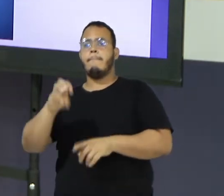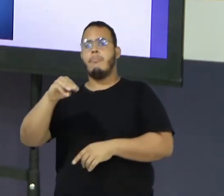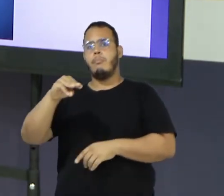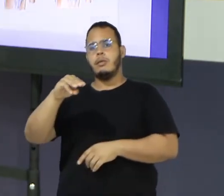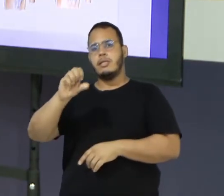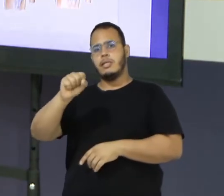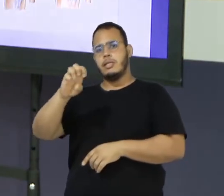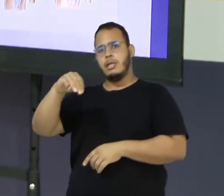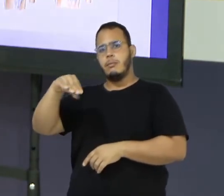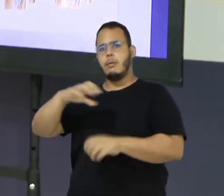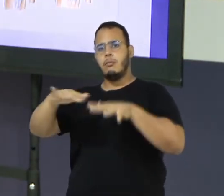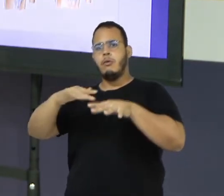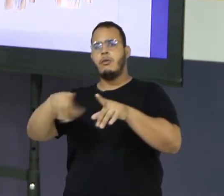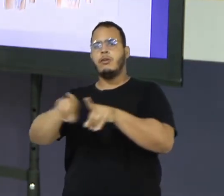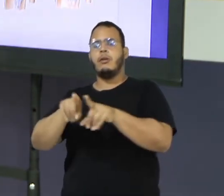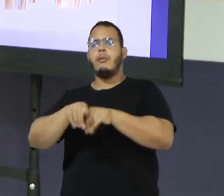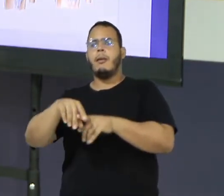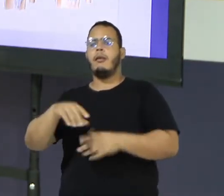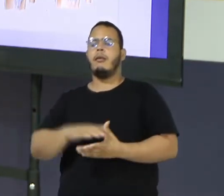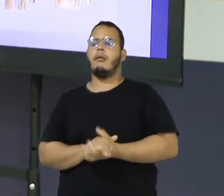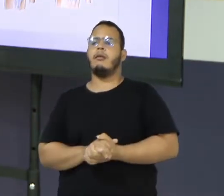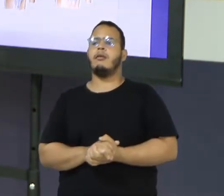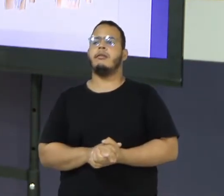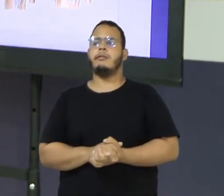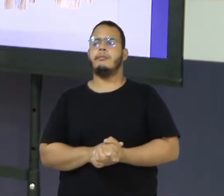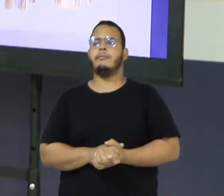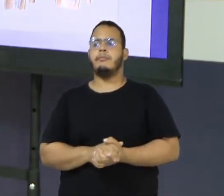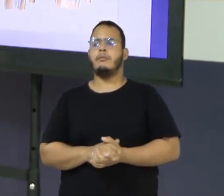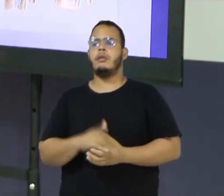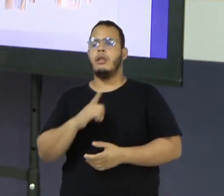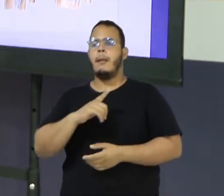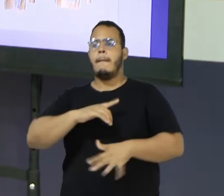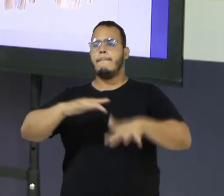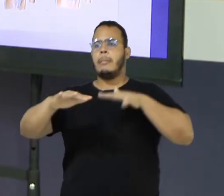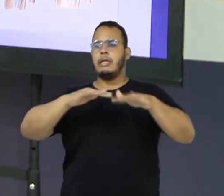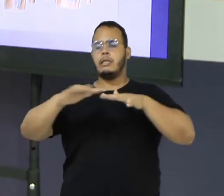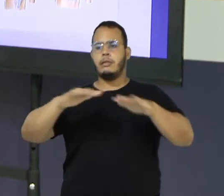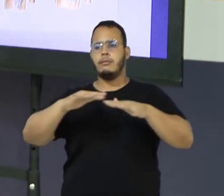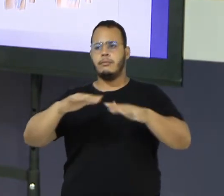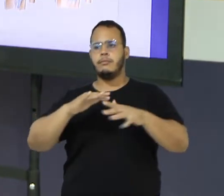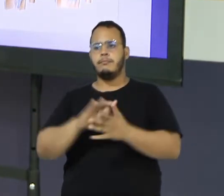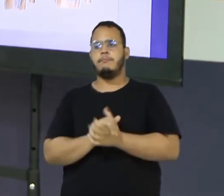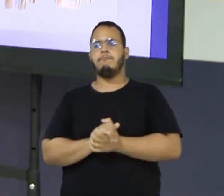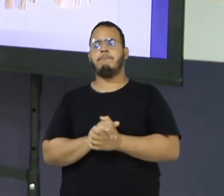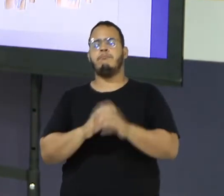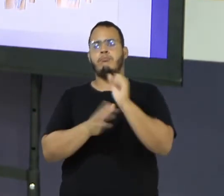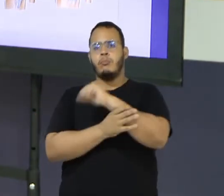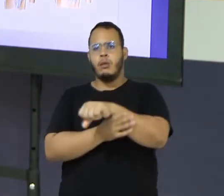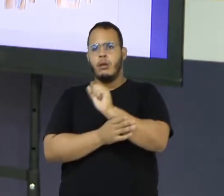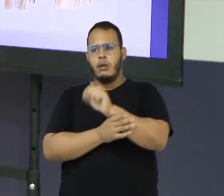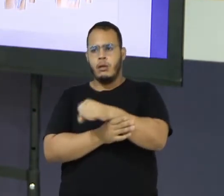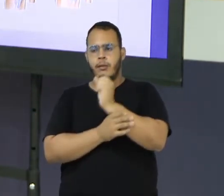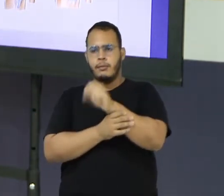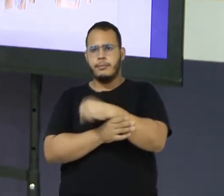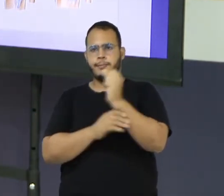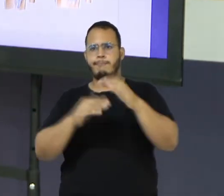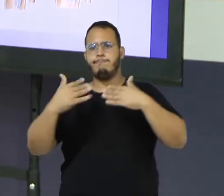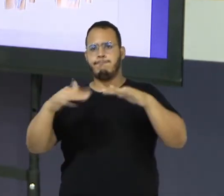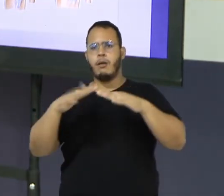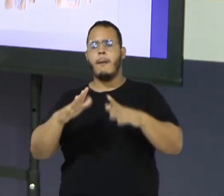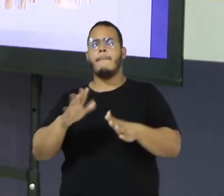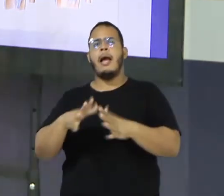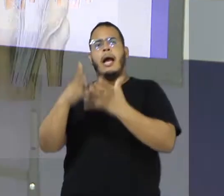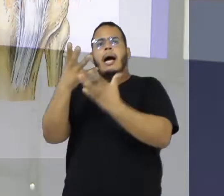ok? Aqui a gente vai ter as articulações móveis. Como o próprio nome já diz, elas permitem grande